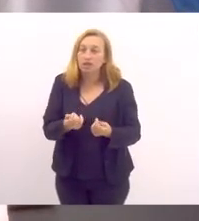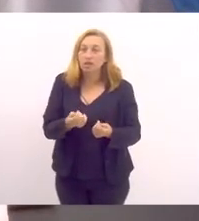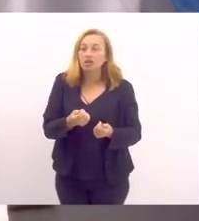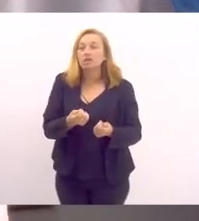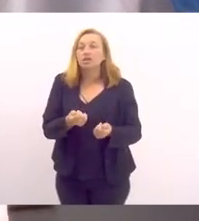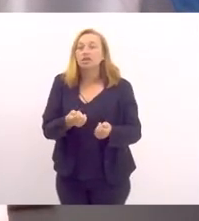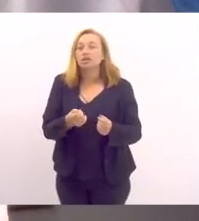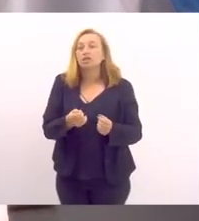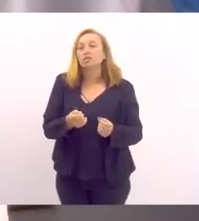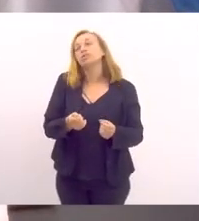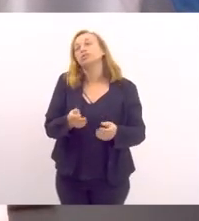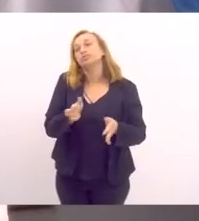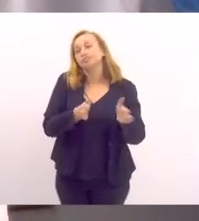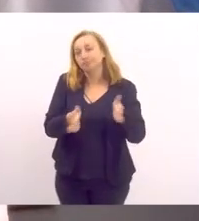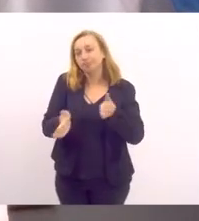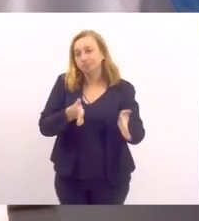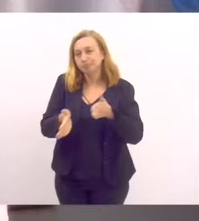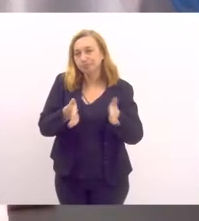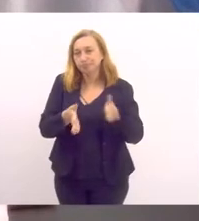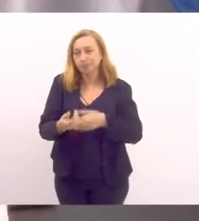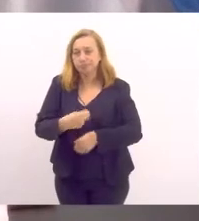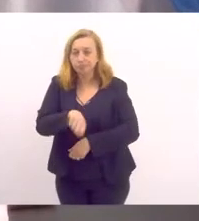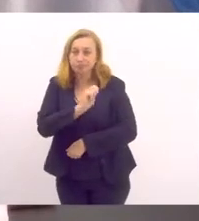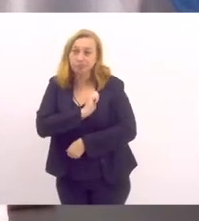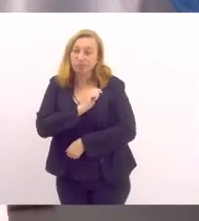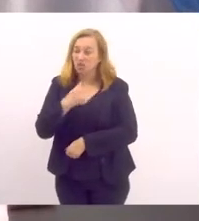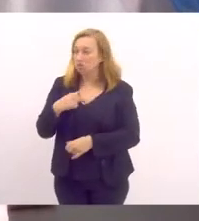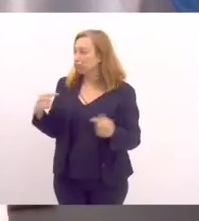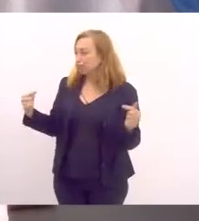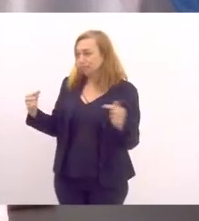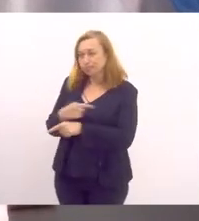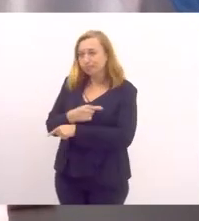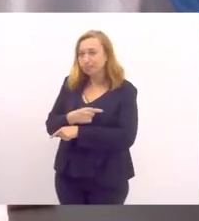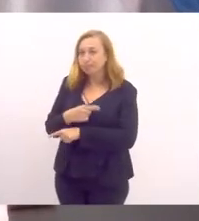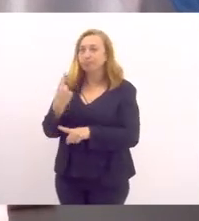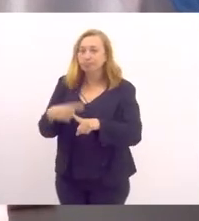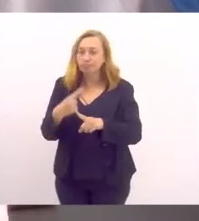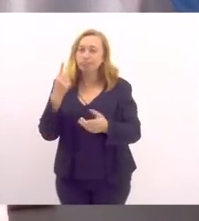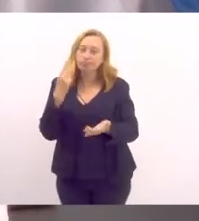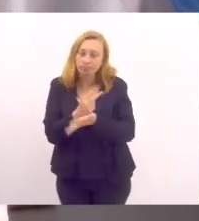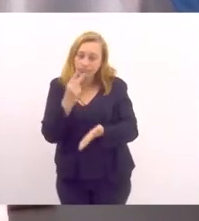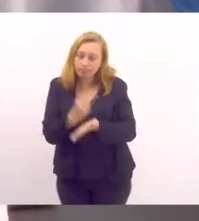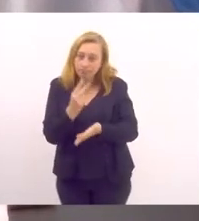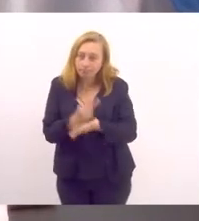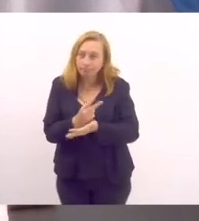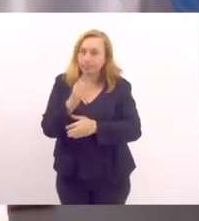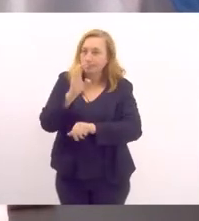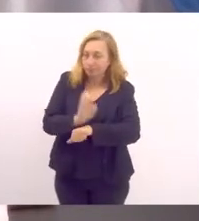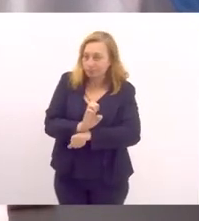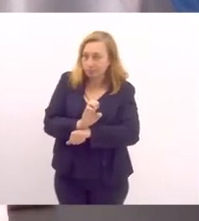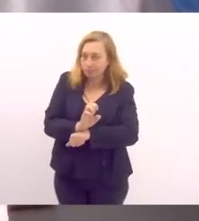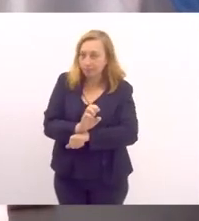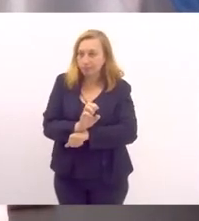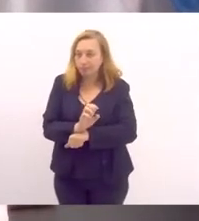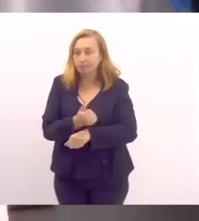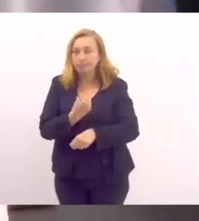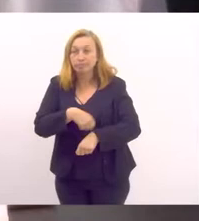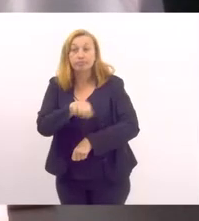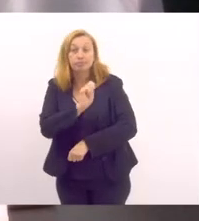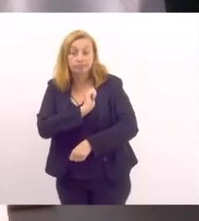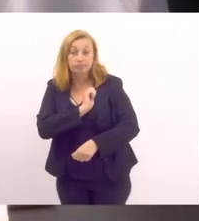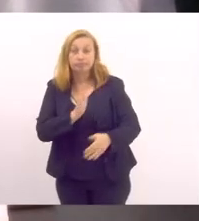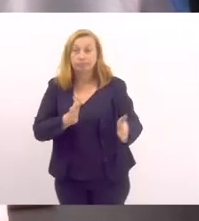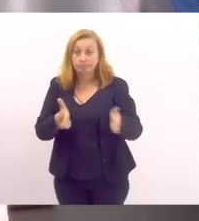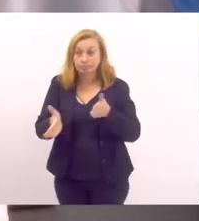fiscal. Mas eu não concordo, porque mesmo o Estado estando em regime de recuperação